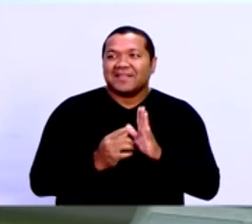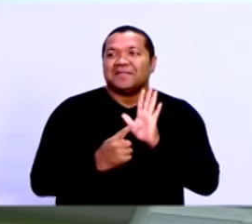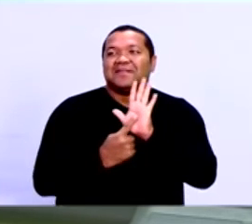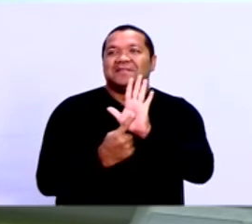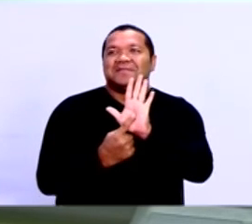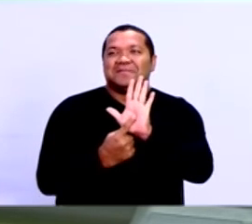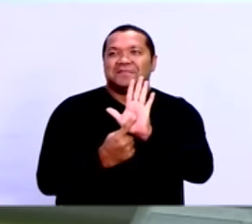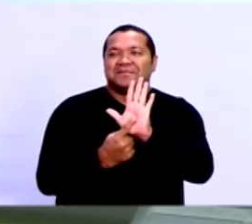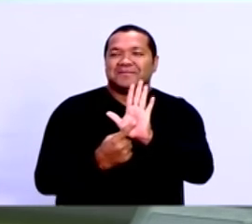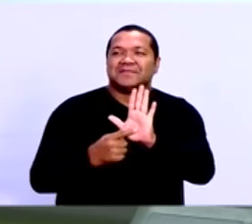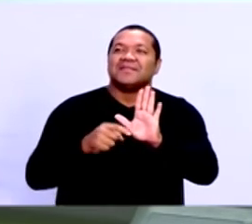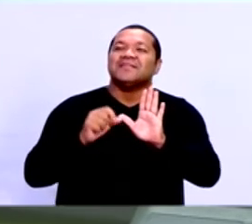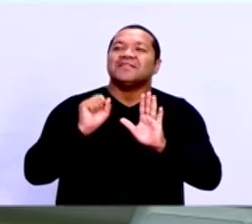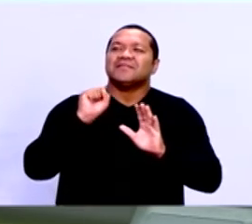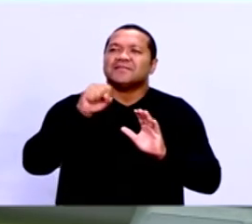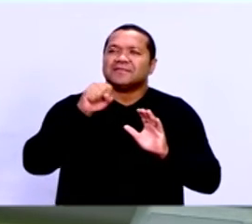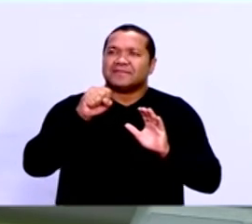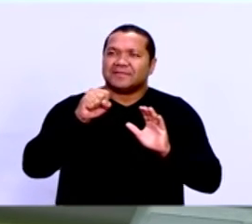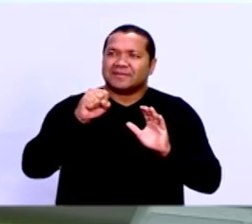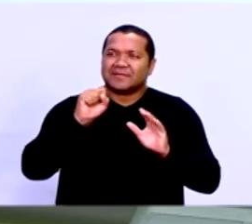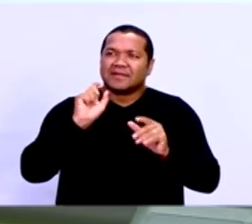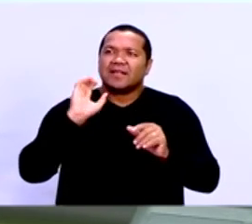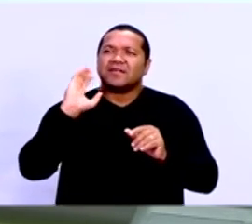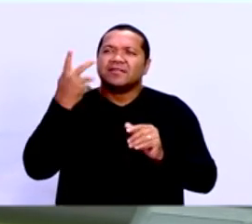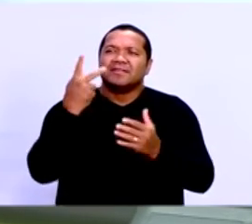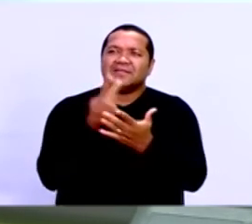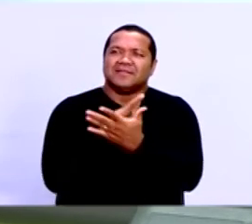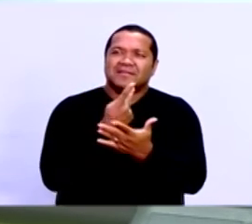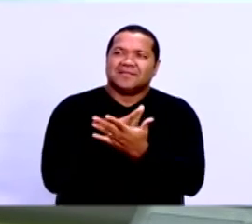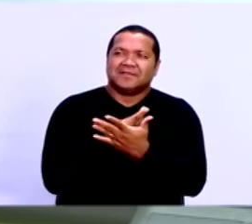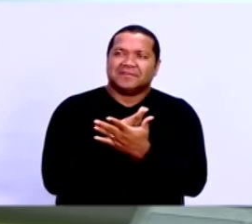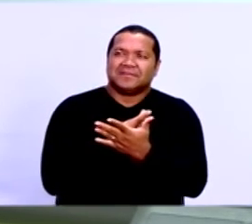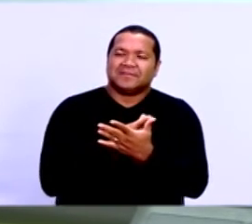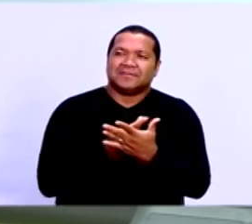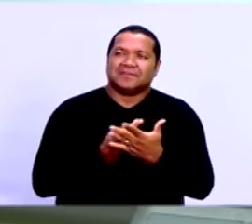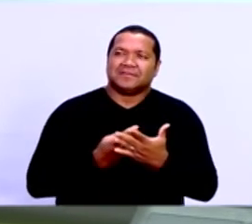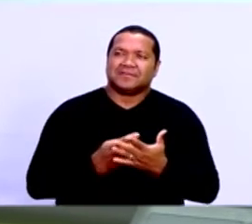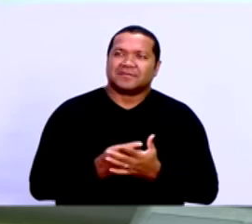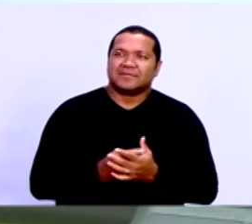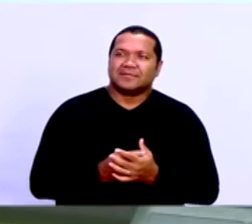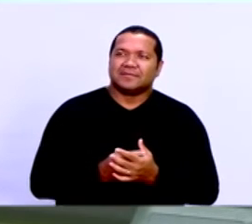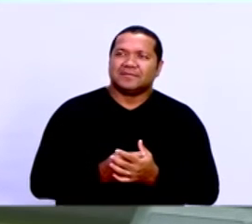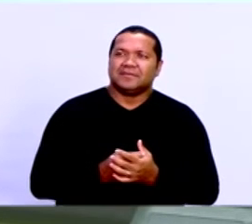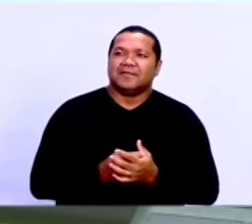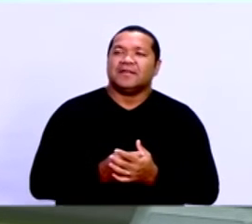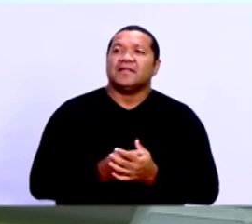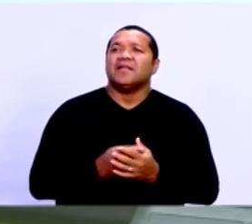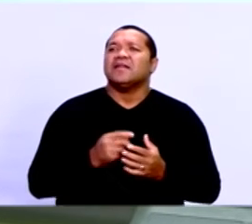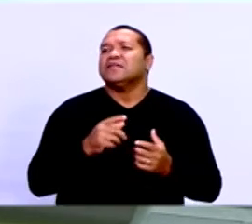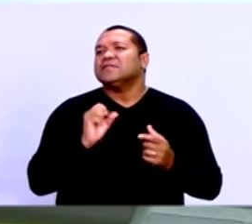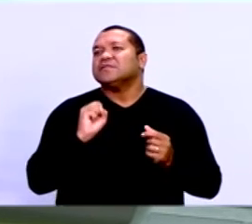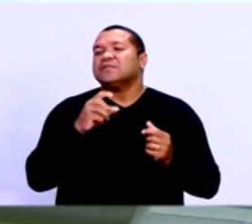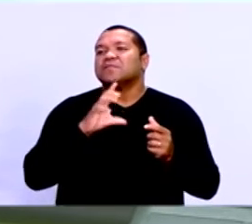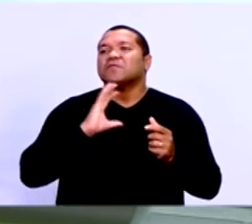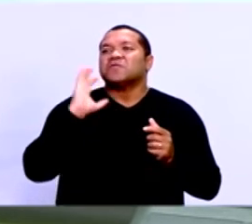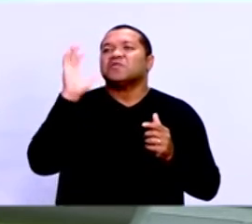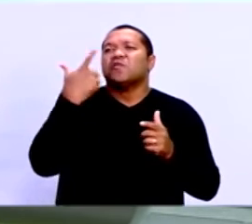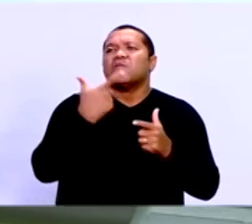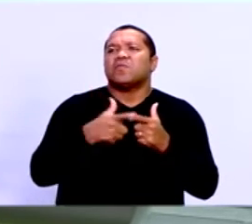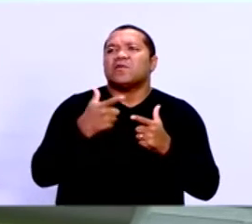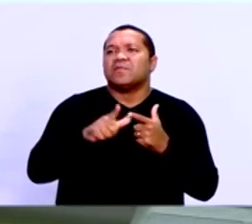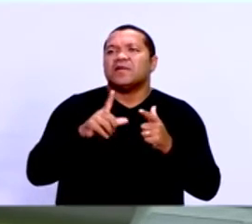se ele está dando algum erro se tá dando algum outro problema de informação